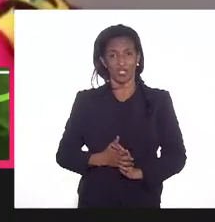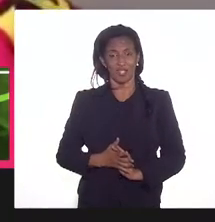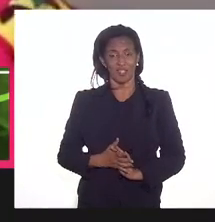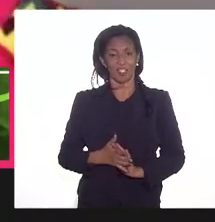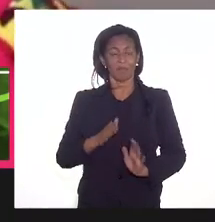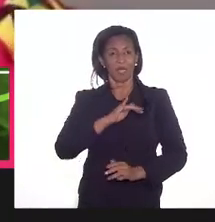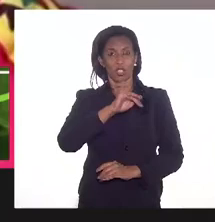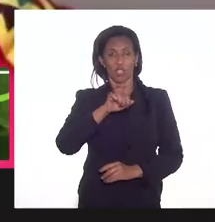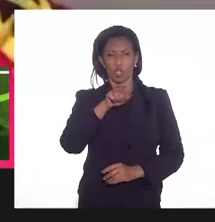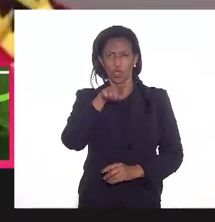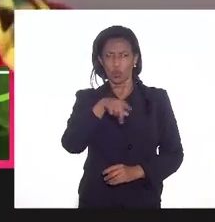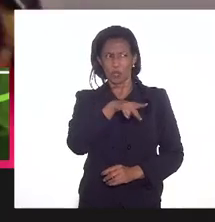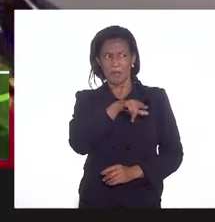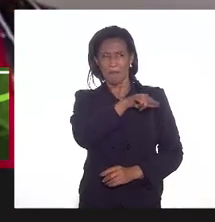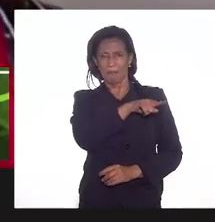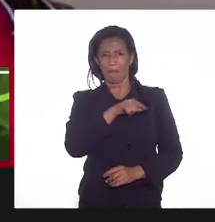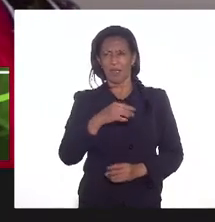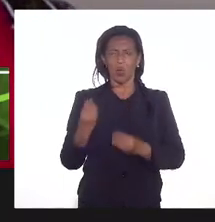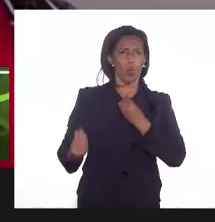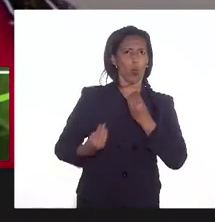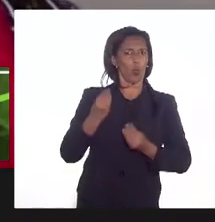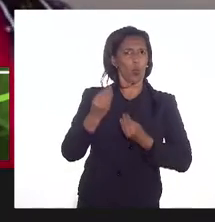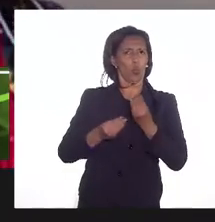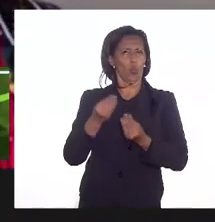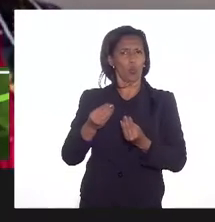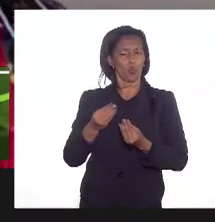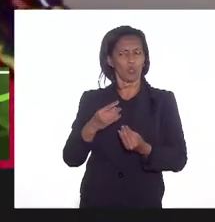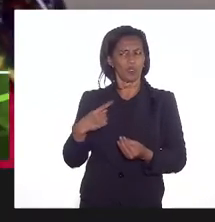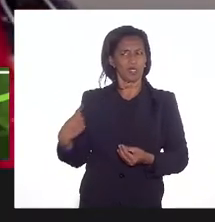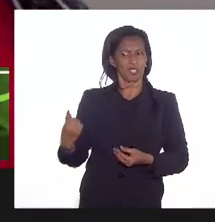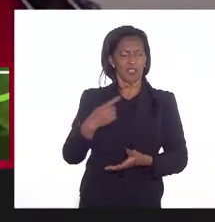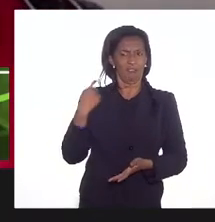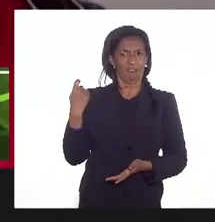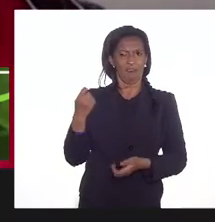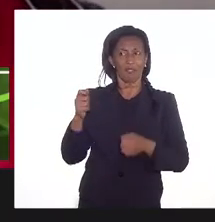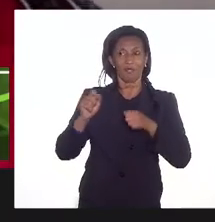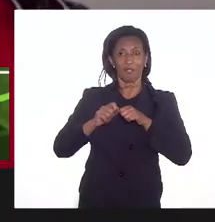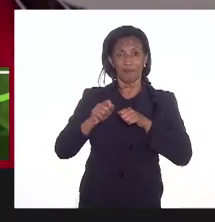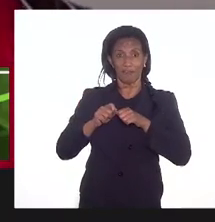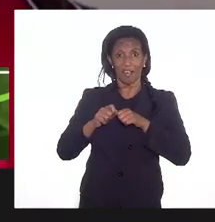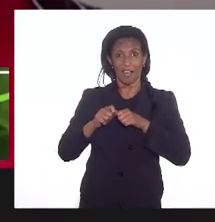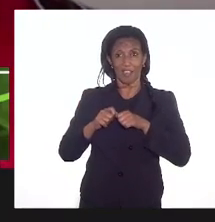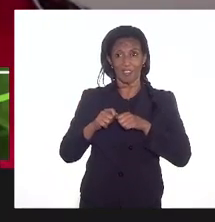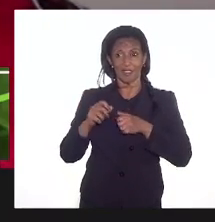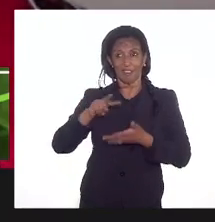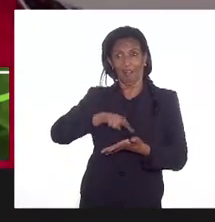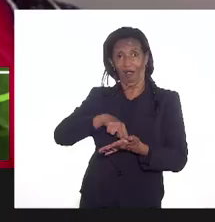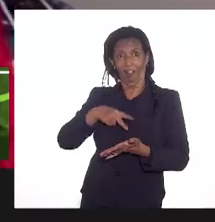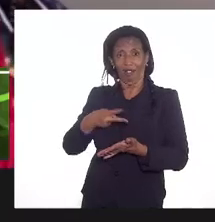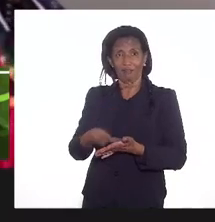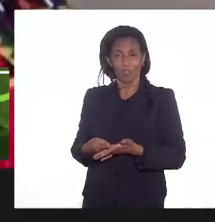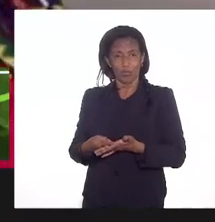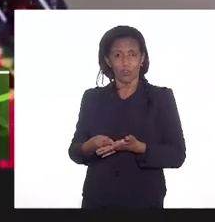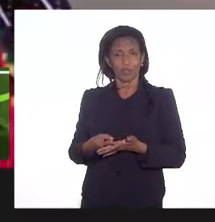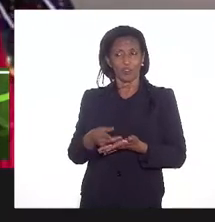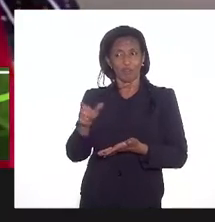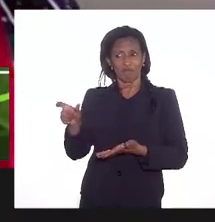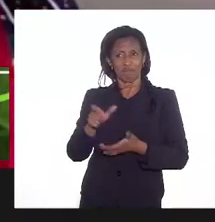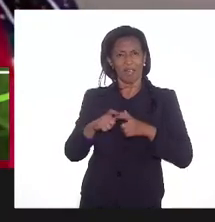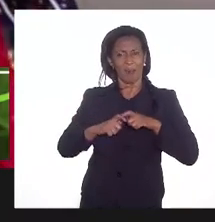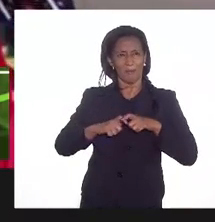o José Maria é muito ponderado ao refletir como que a gente faz né pega ou traduz essa melhor parte da